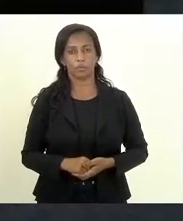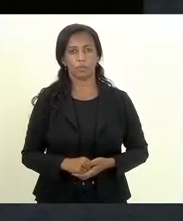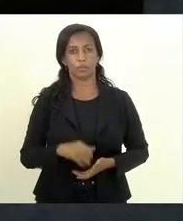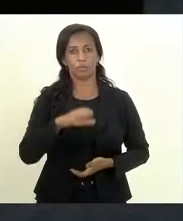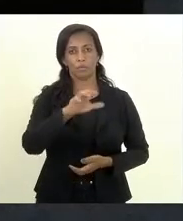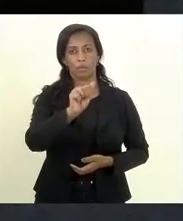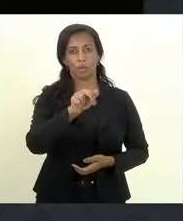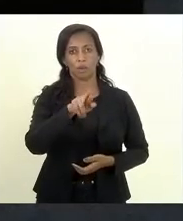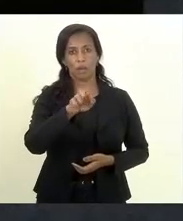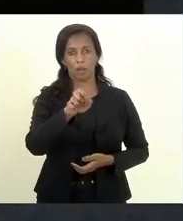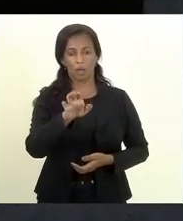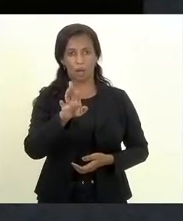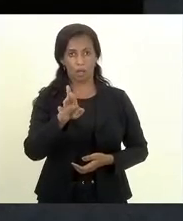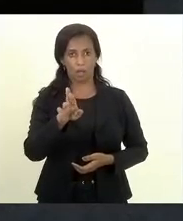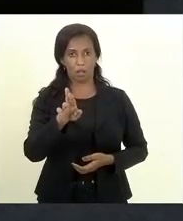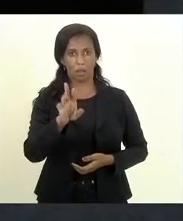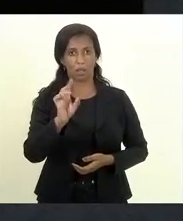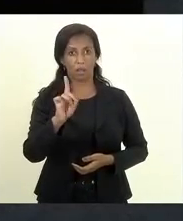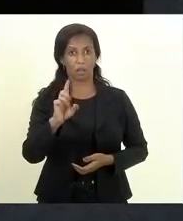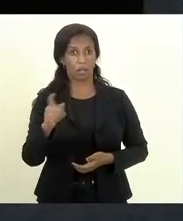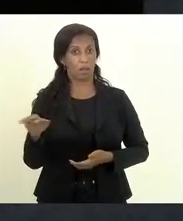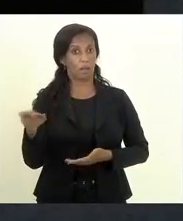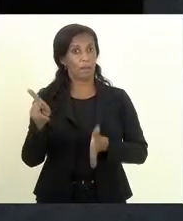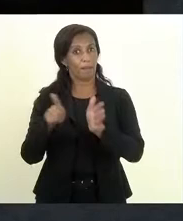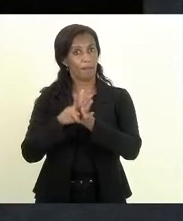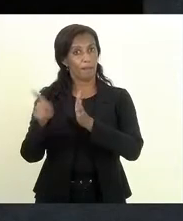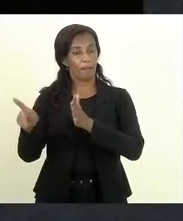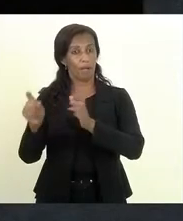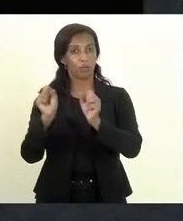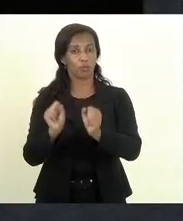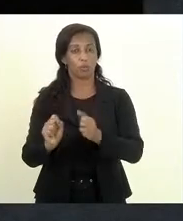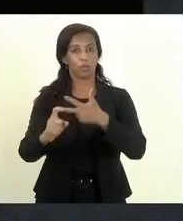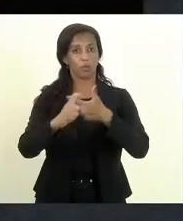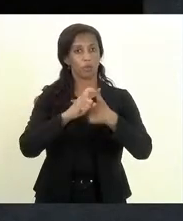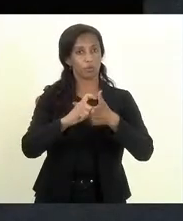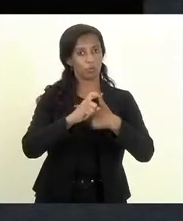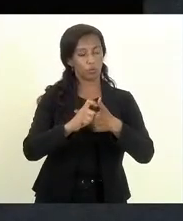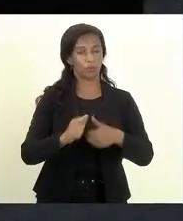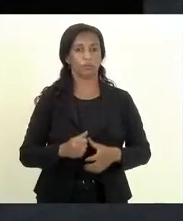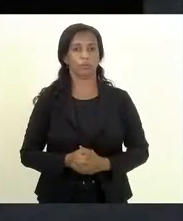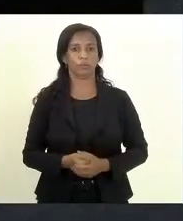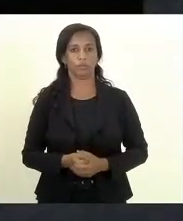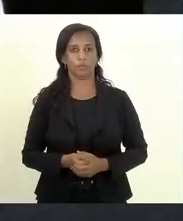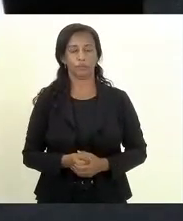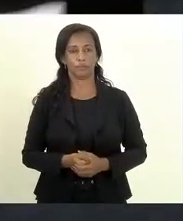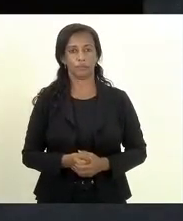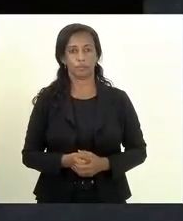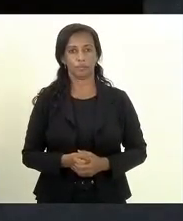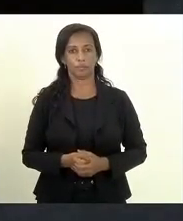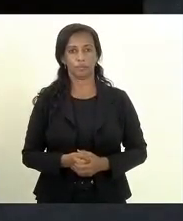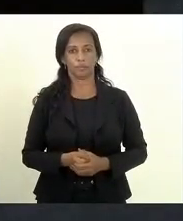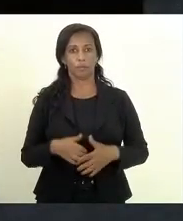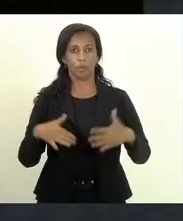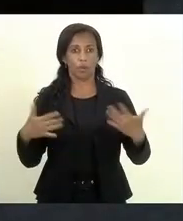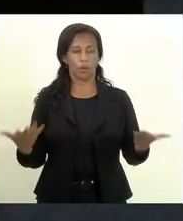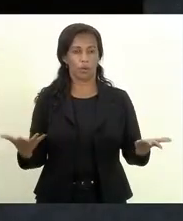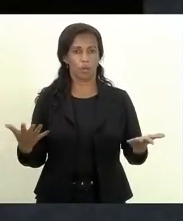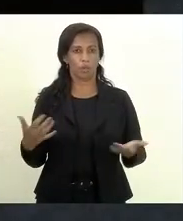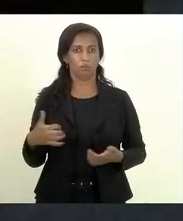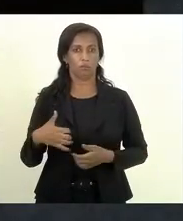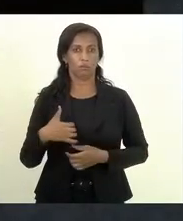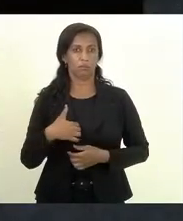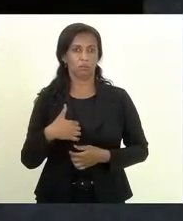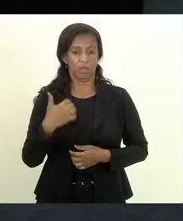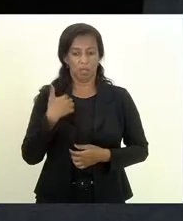caráter deliberativo por parte do Poder Executivo. Ora, não queria eu, sob